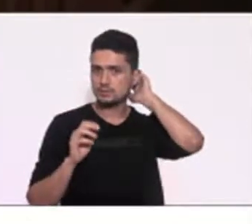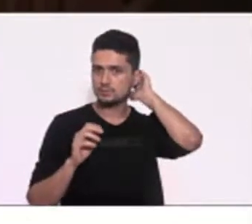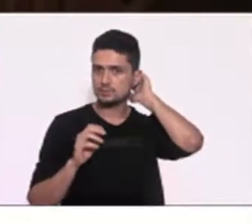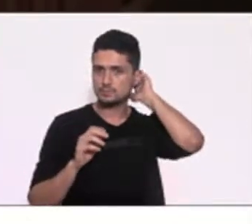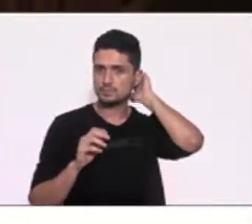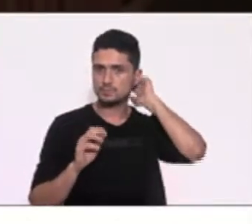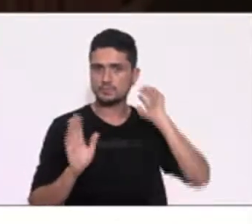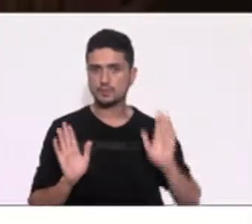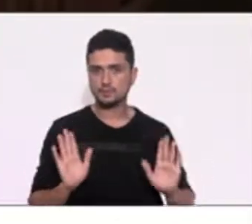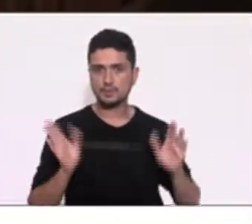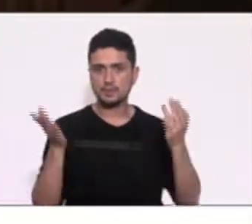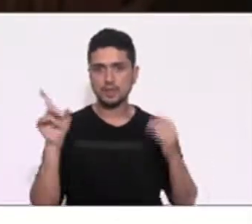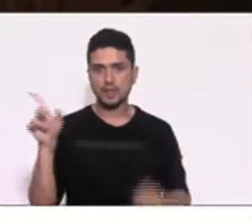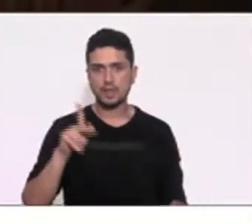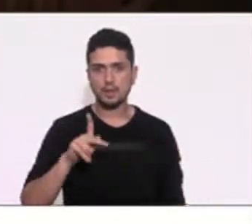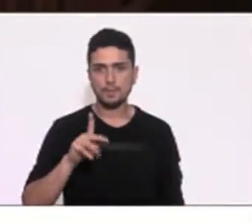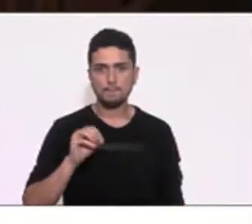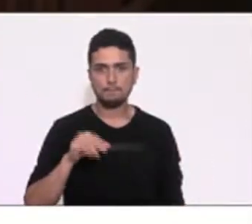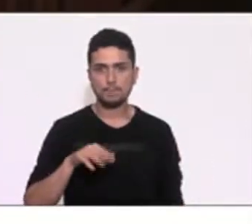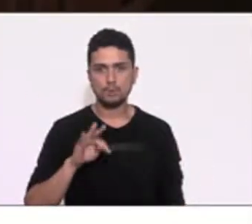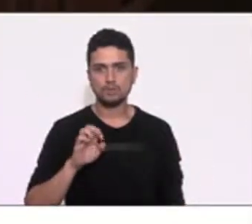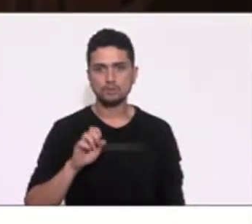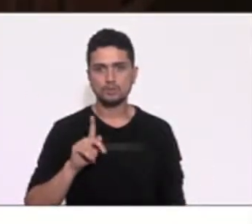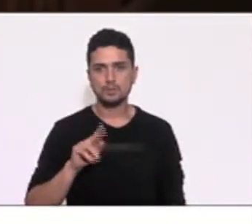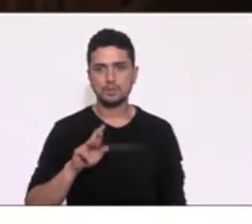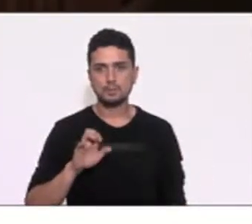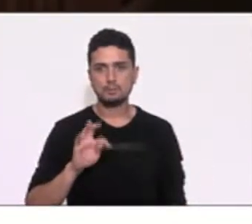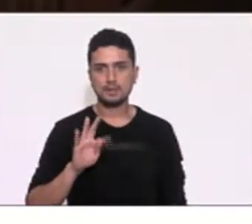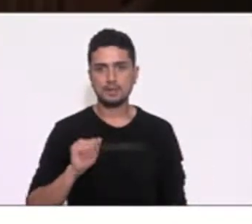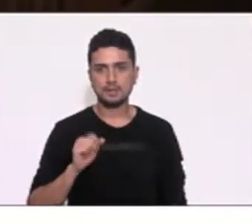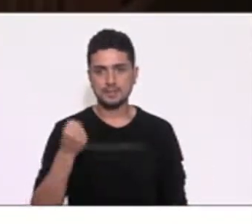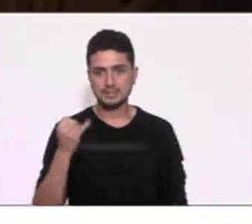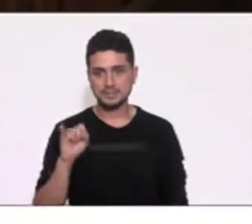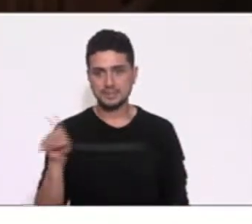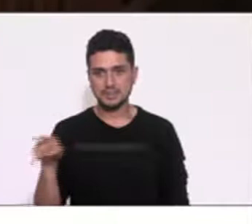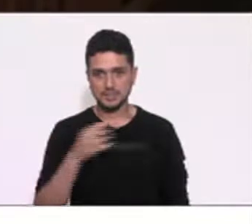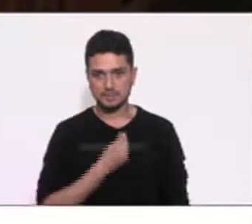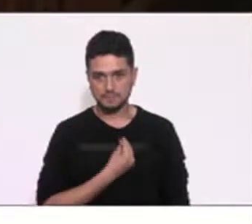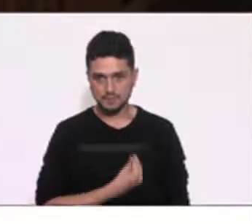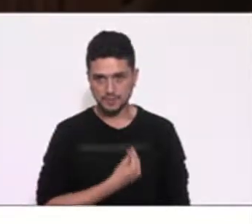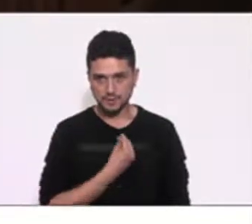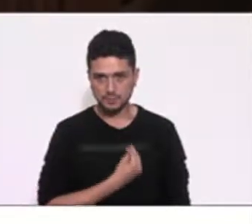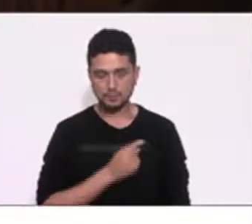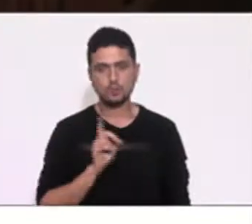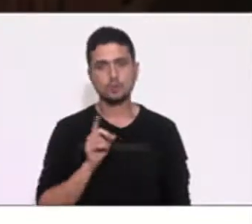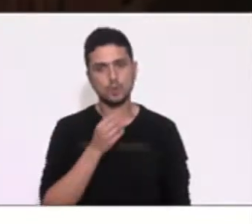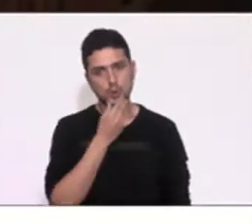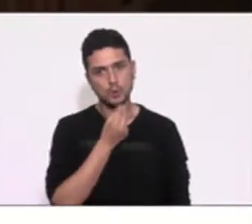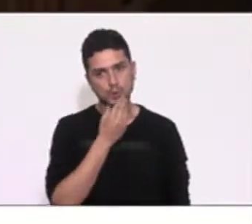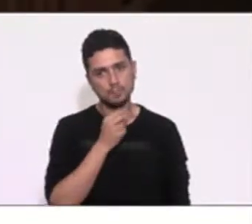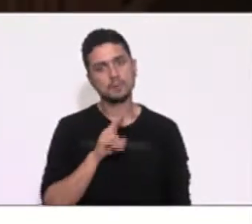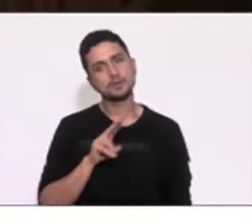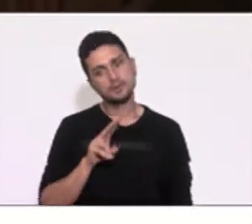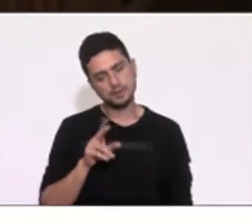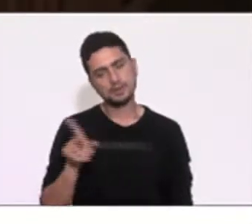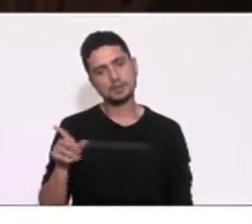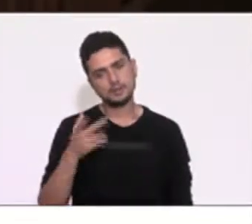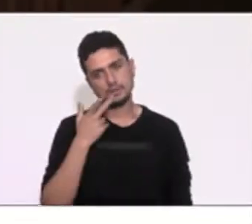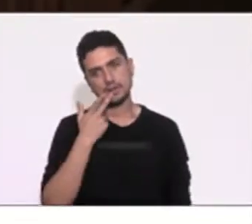Stanislau Ponte Preta fosse vivo, ele diria